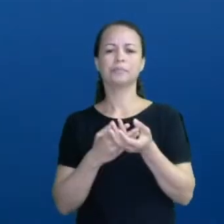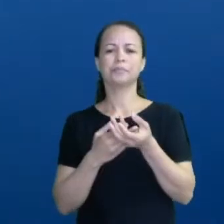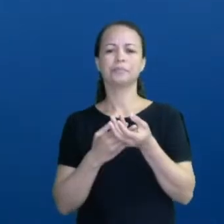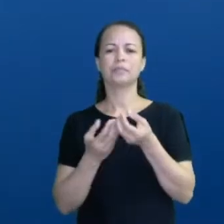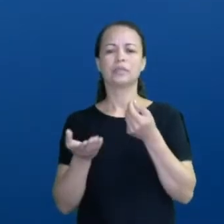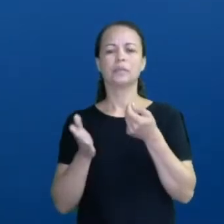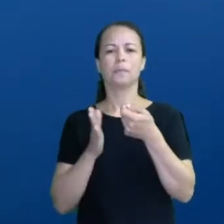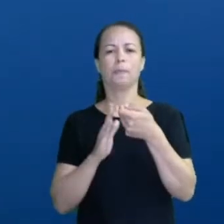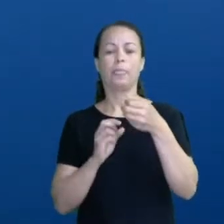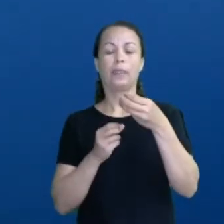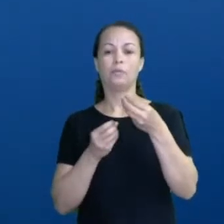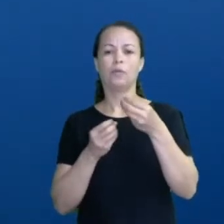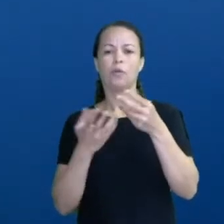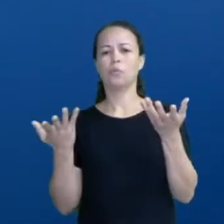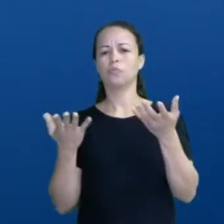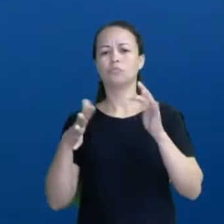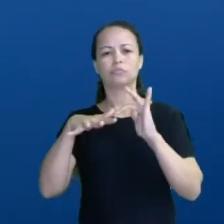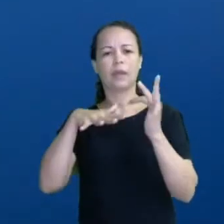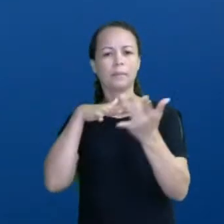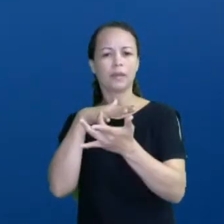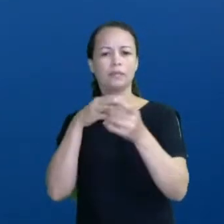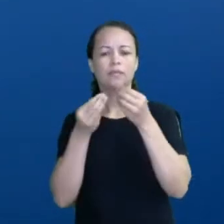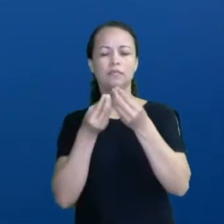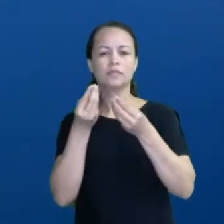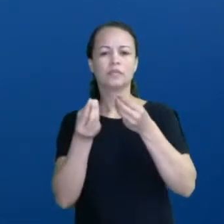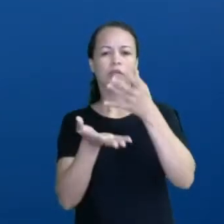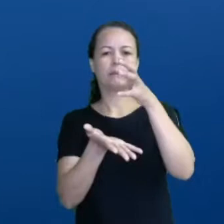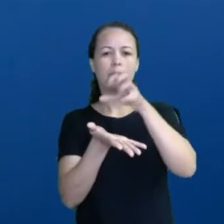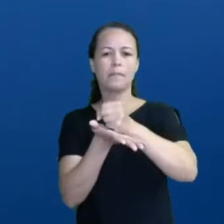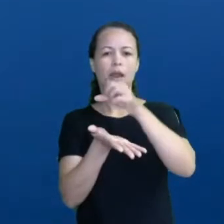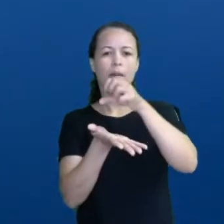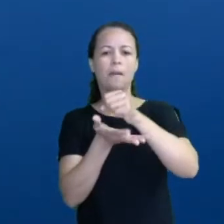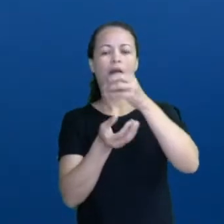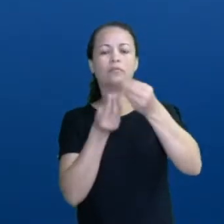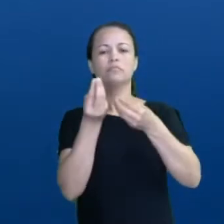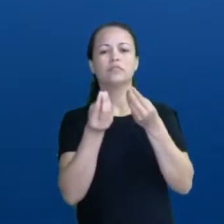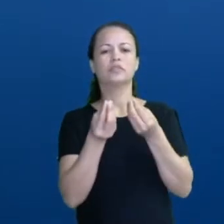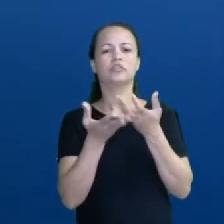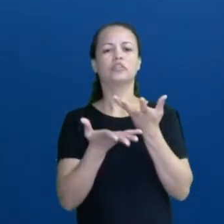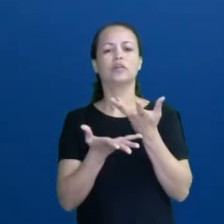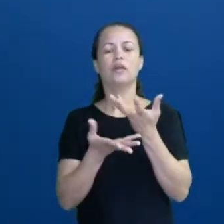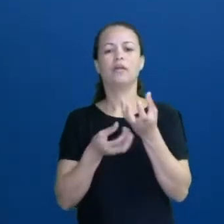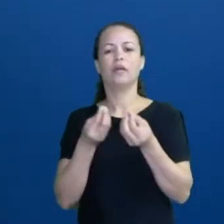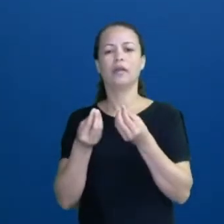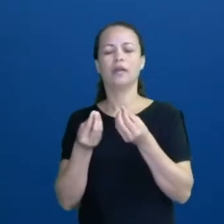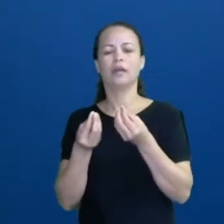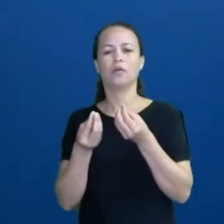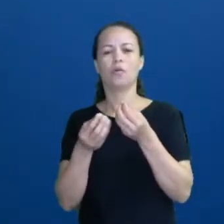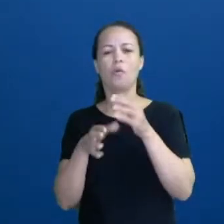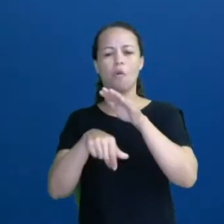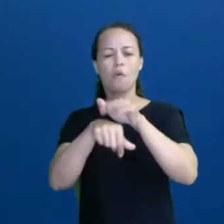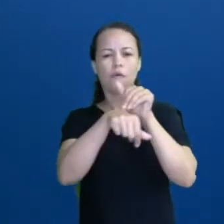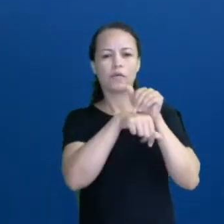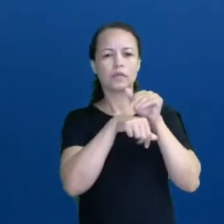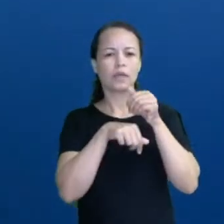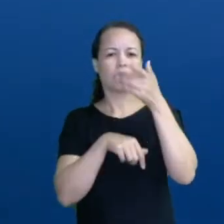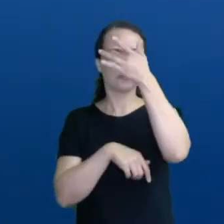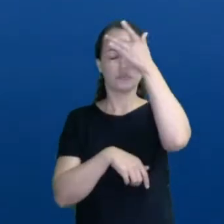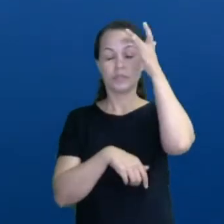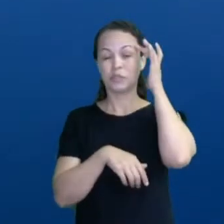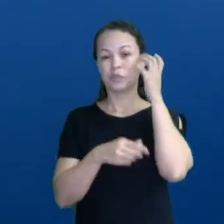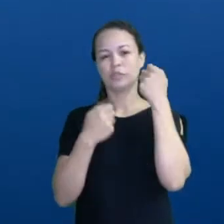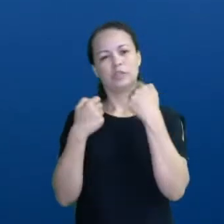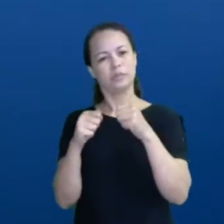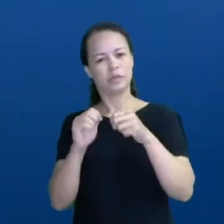por algum desses aplicativos e você convida essa pessoa. Mas para convidar essa pessoa ou essas pessoas, você